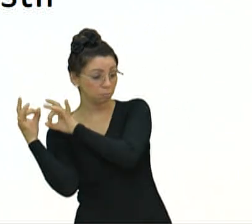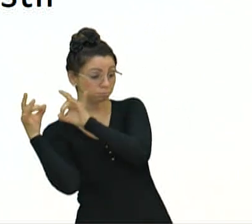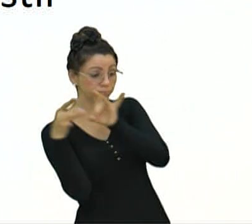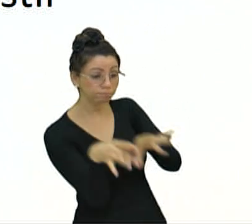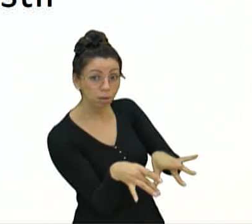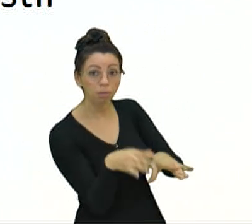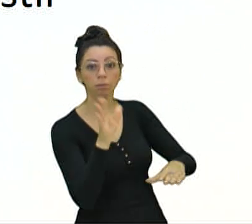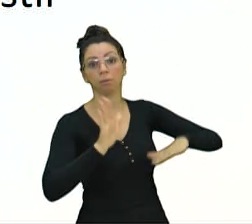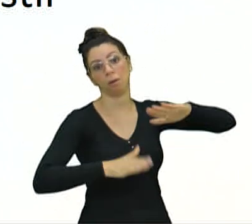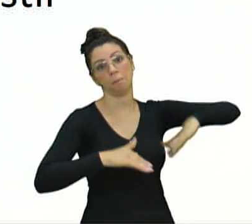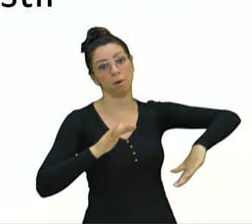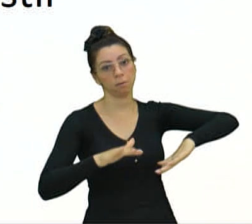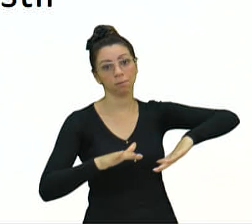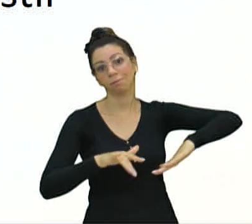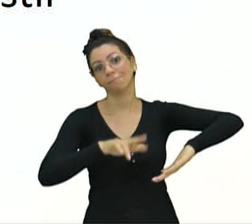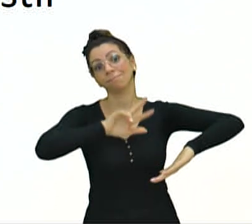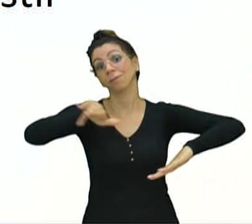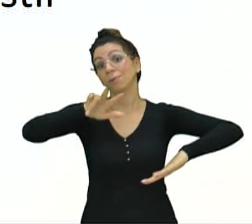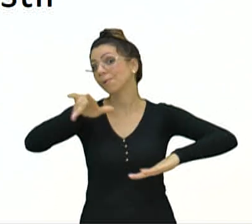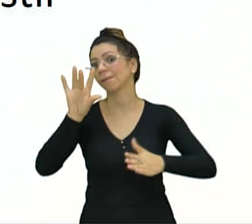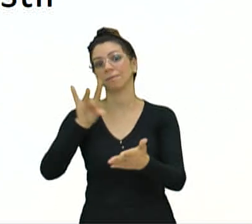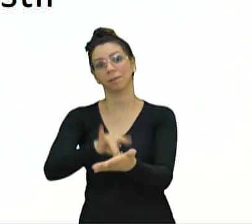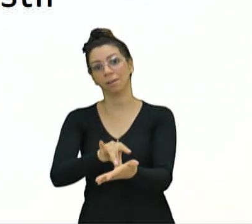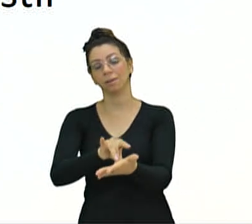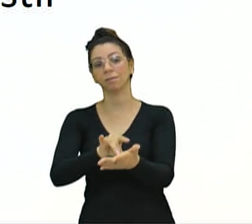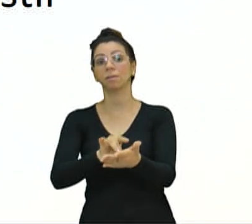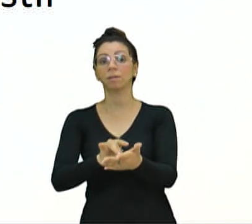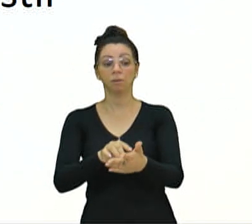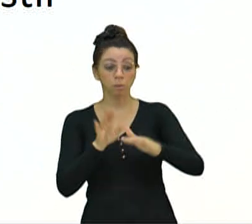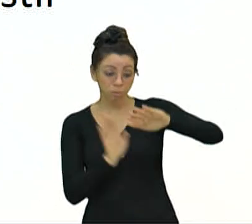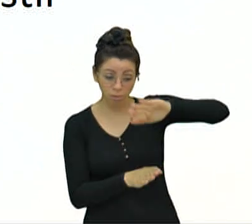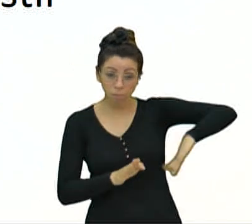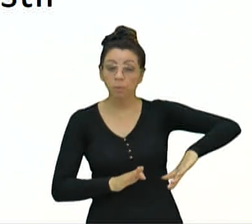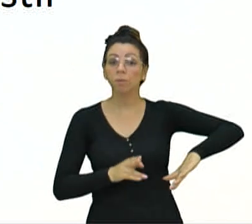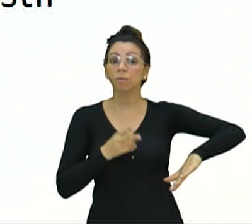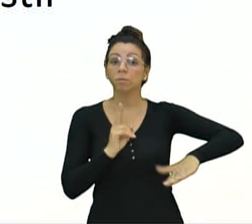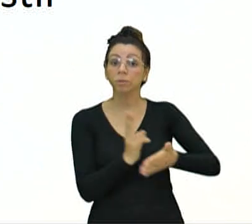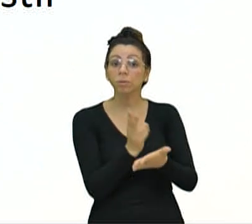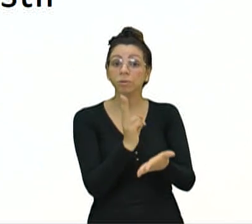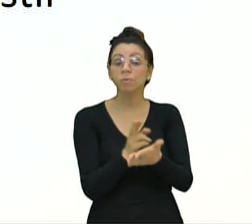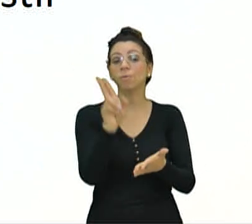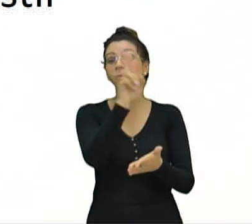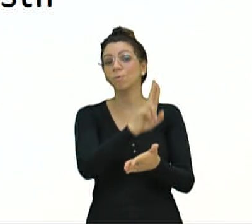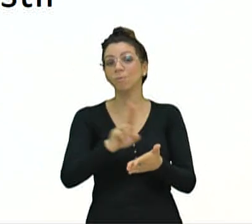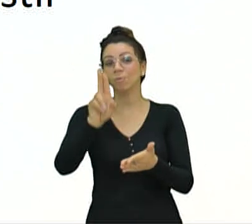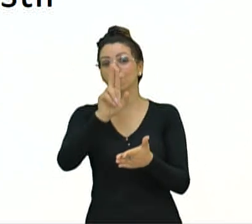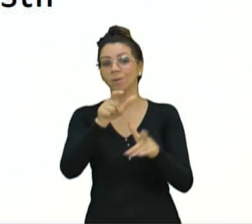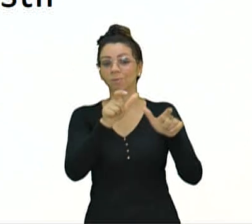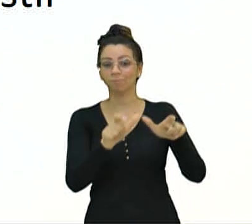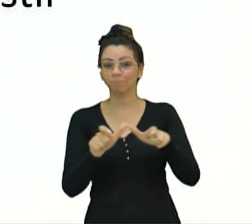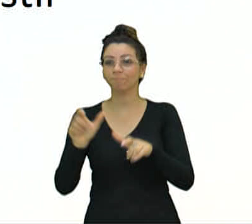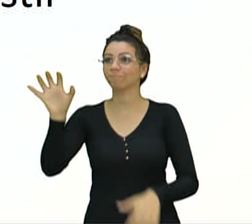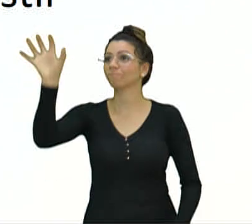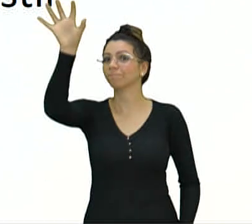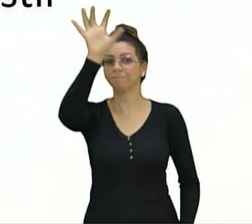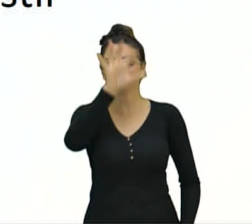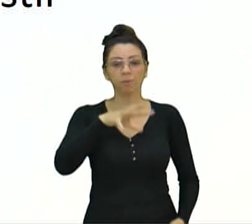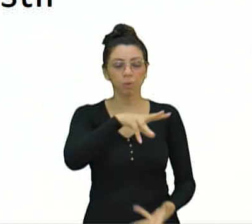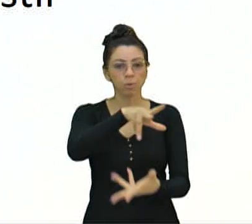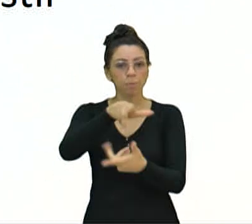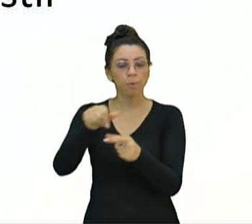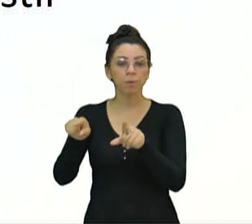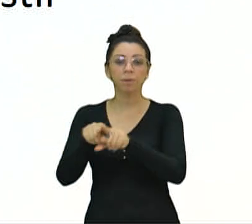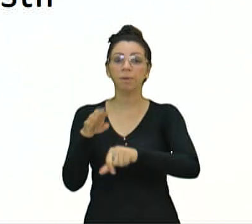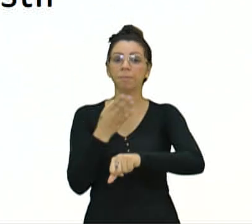nós percebemos que não é real. Eles continuam sendo usados em diferentes lugares do mundo, em diferentes práticas culturais.